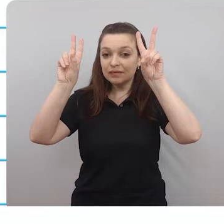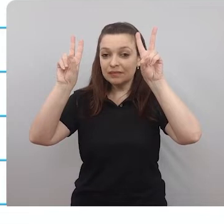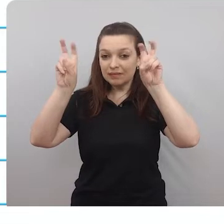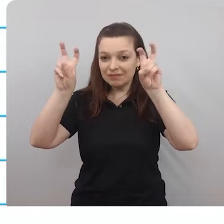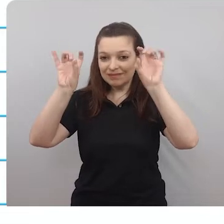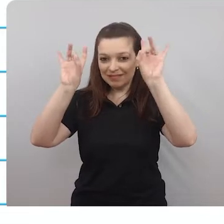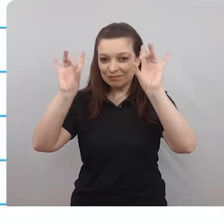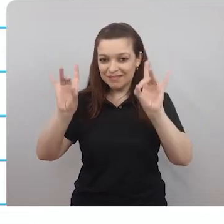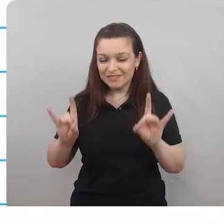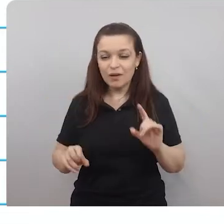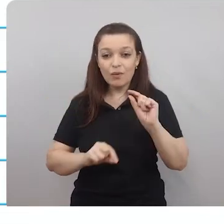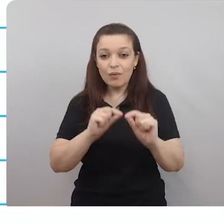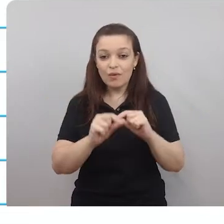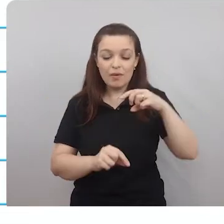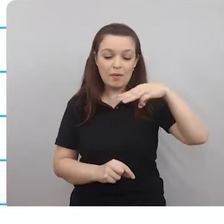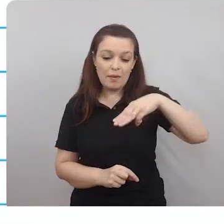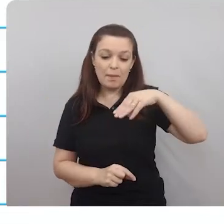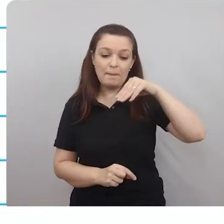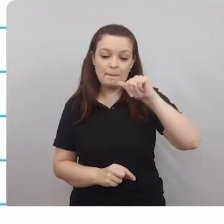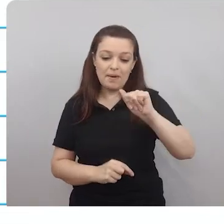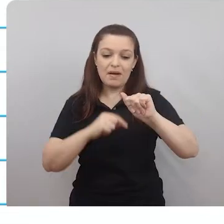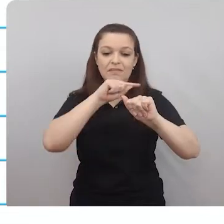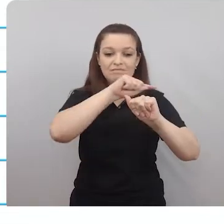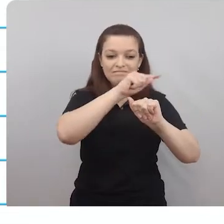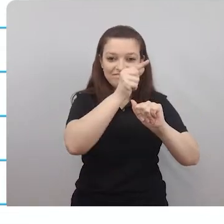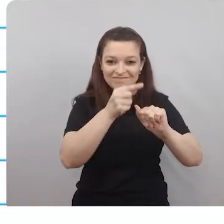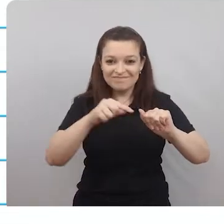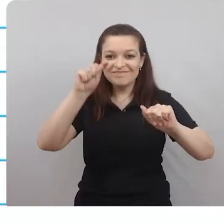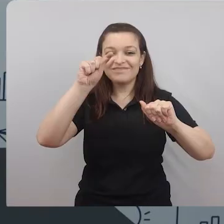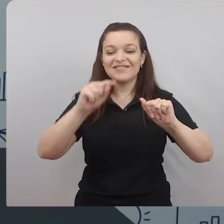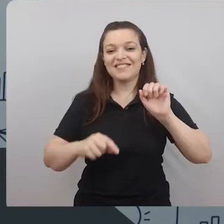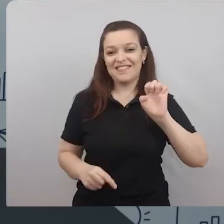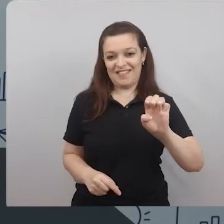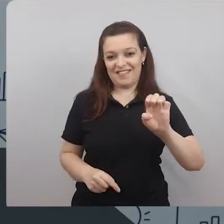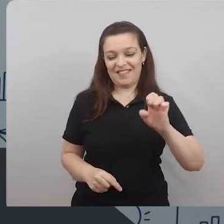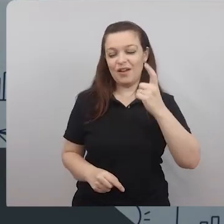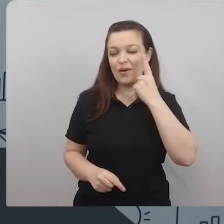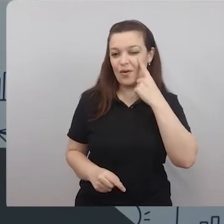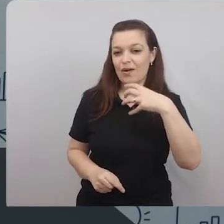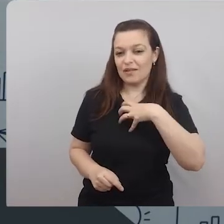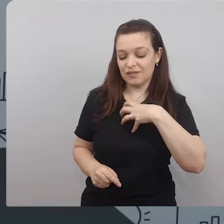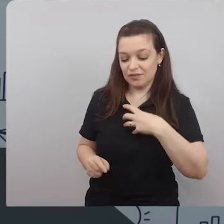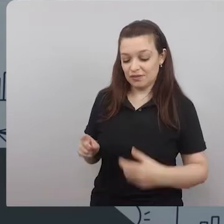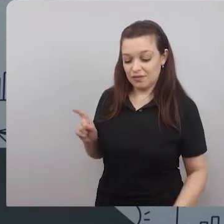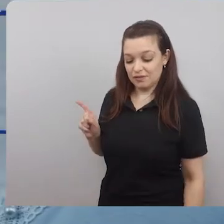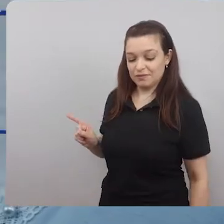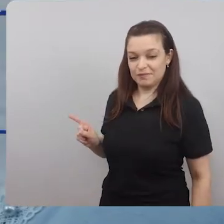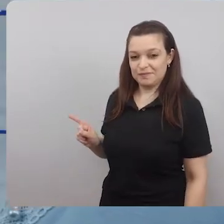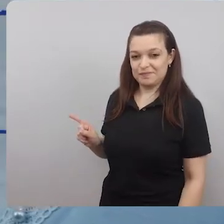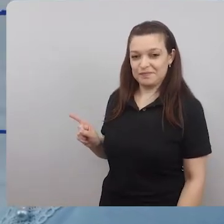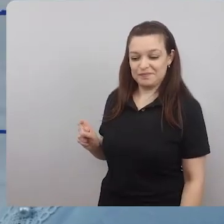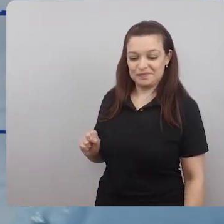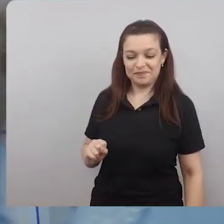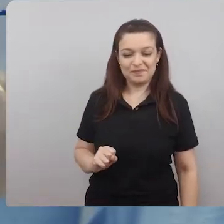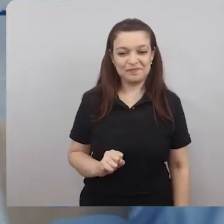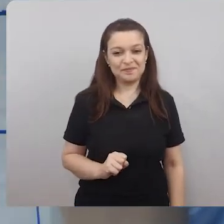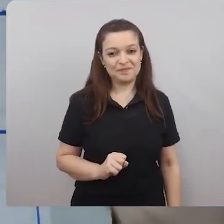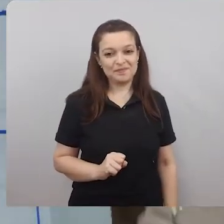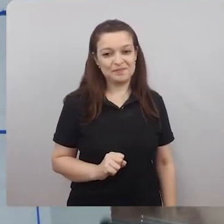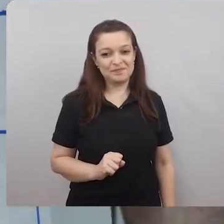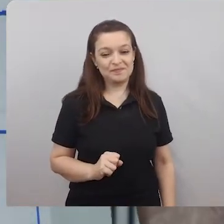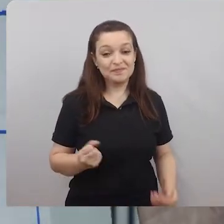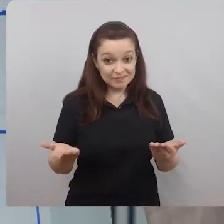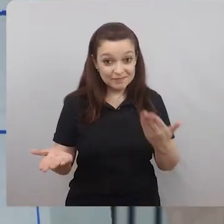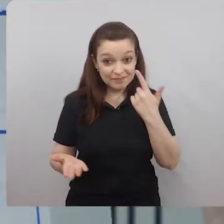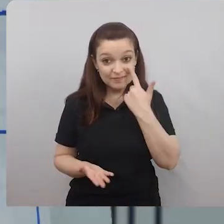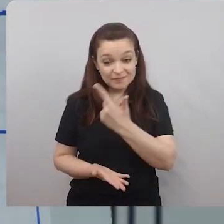do tio em cima da letra A. Então, eu vou fazer aqui, ó. Tio. E